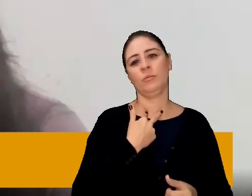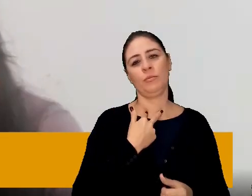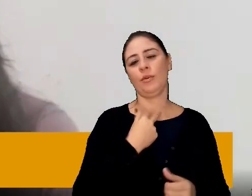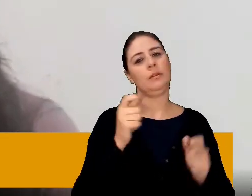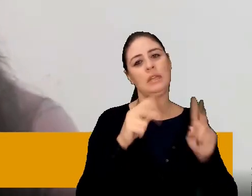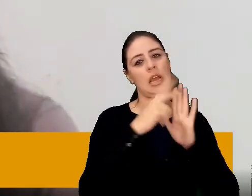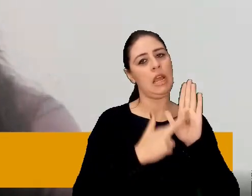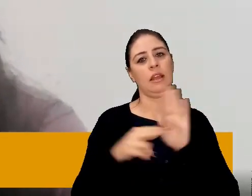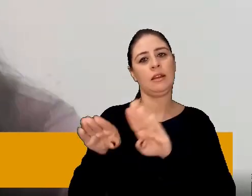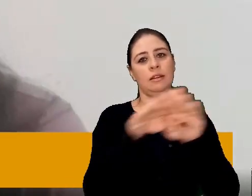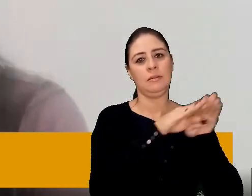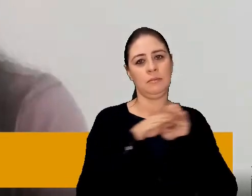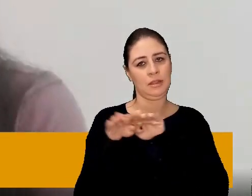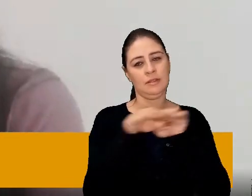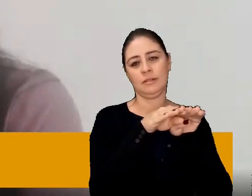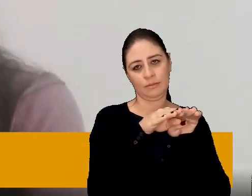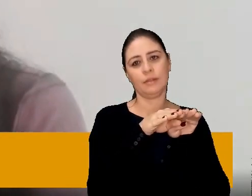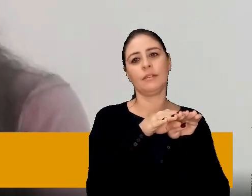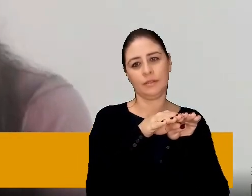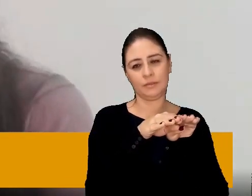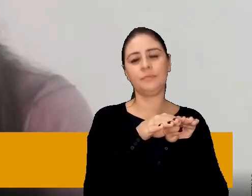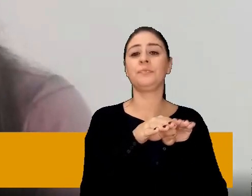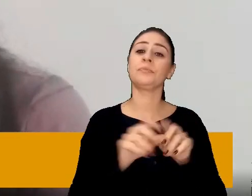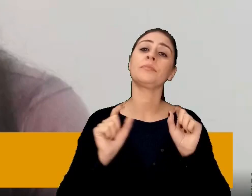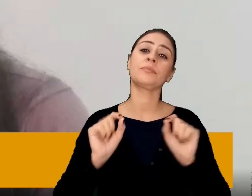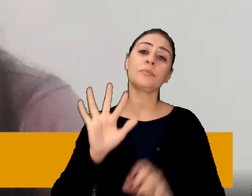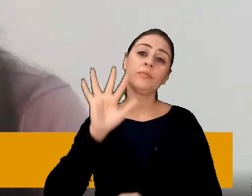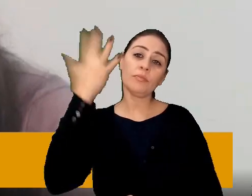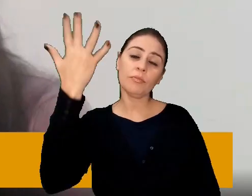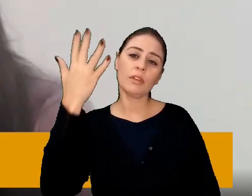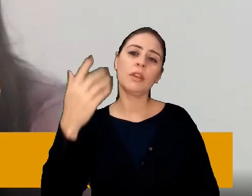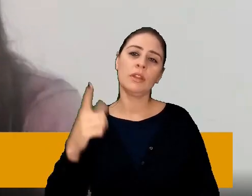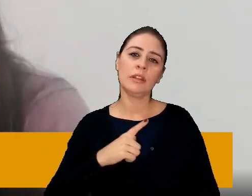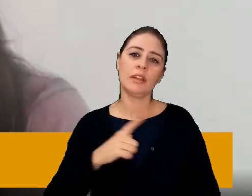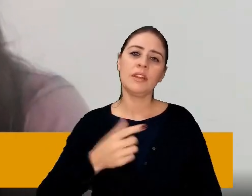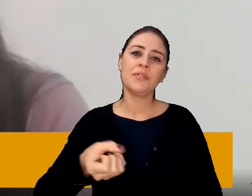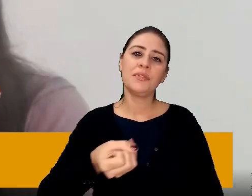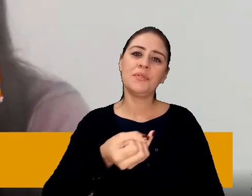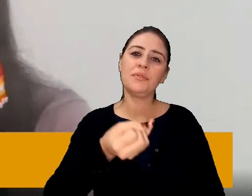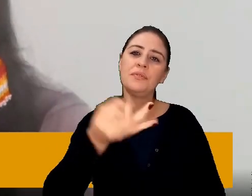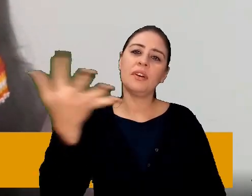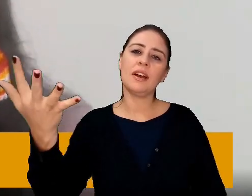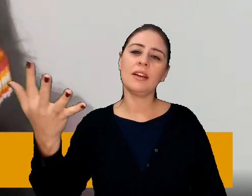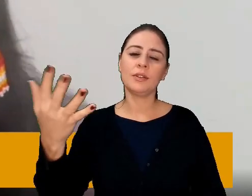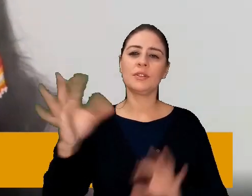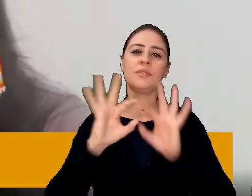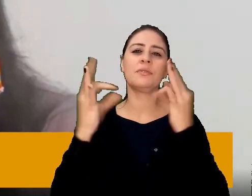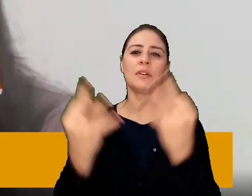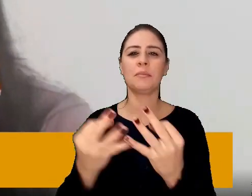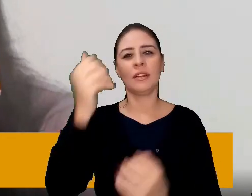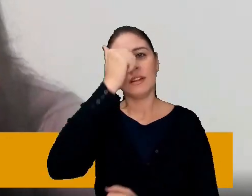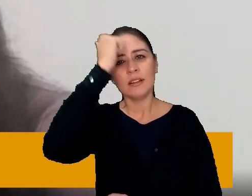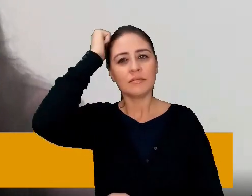todos. Eu falei, tá bom, regra é regra, né? O que aconteceu? Vários parentes indígenas, eles prestam